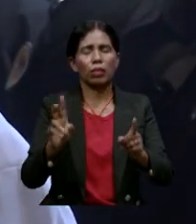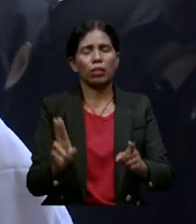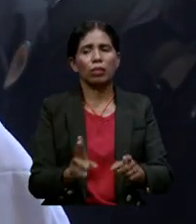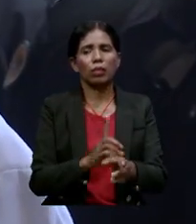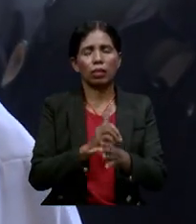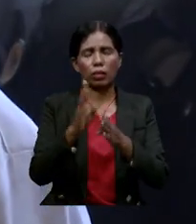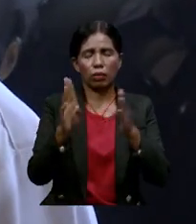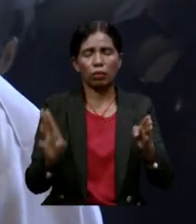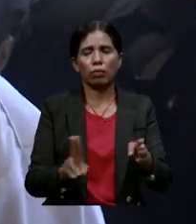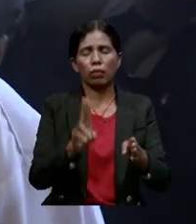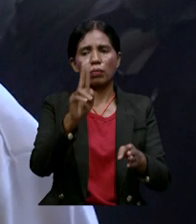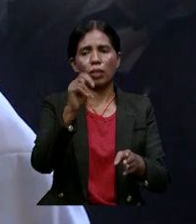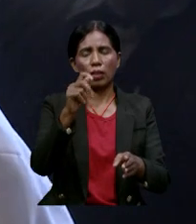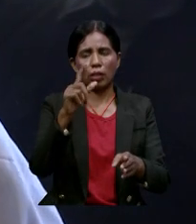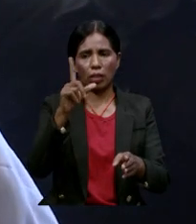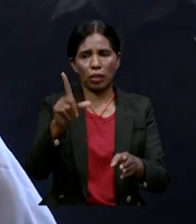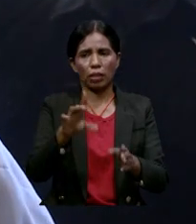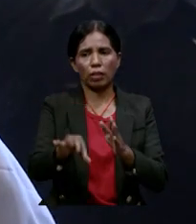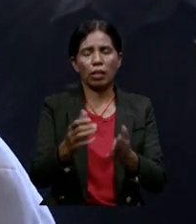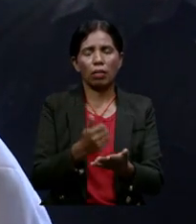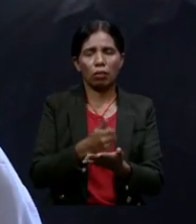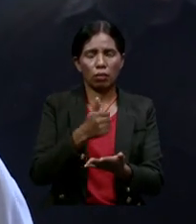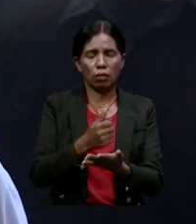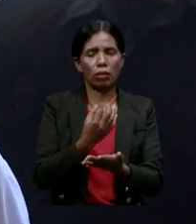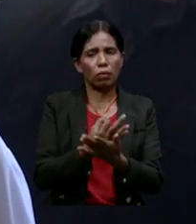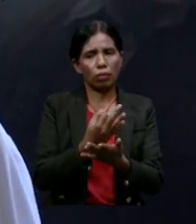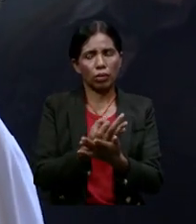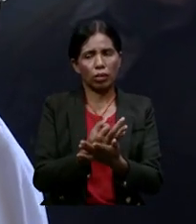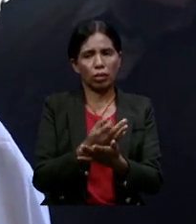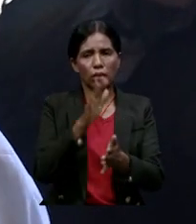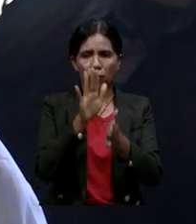um dele, nem mandar menos de vale assessor,